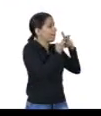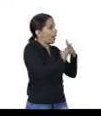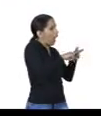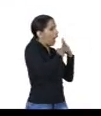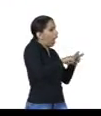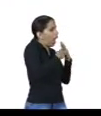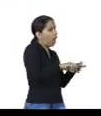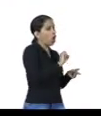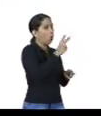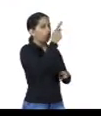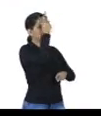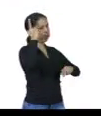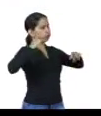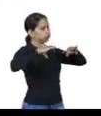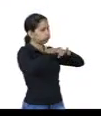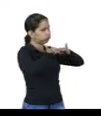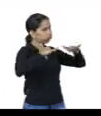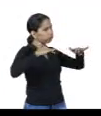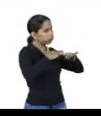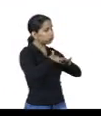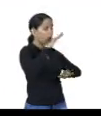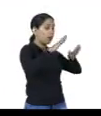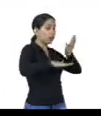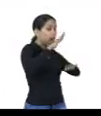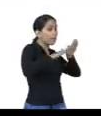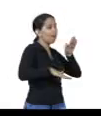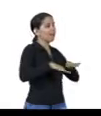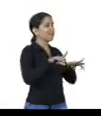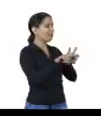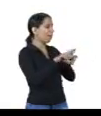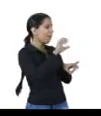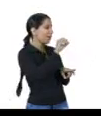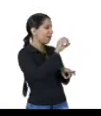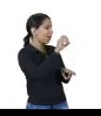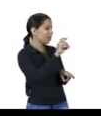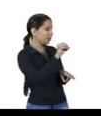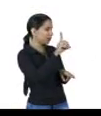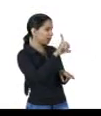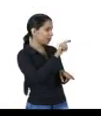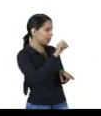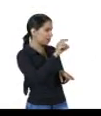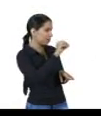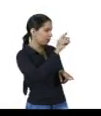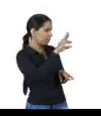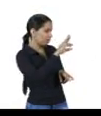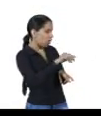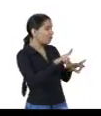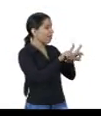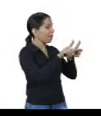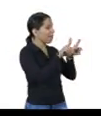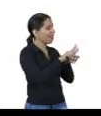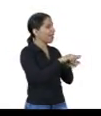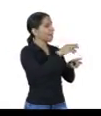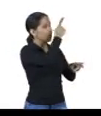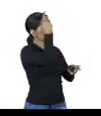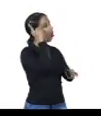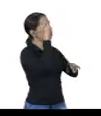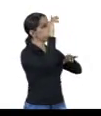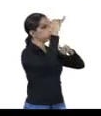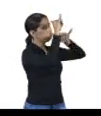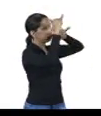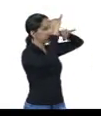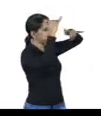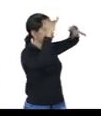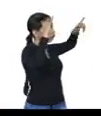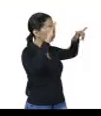pode englobar a necessidade de mecânicos, soldadores, eletricistas, depende de cada nível de manutenção. E o mais importante,